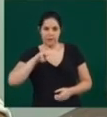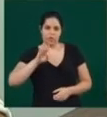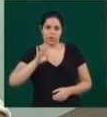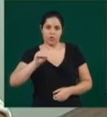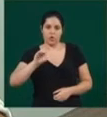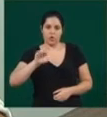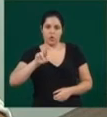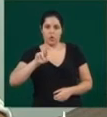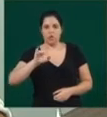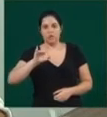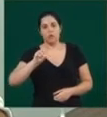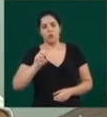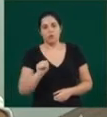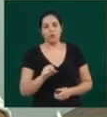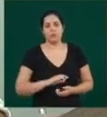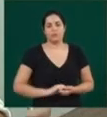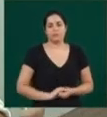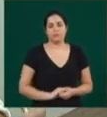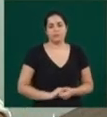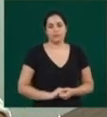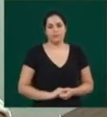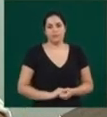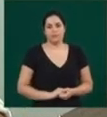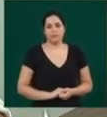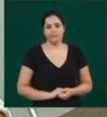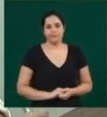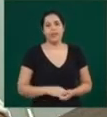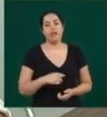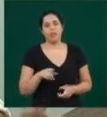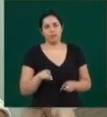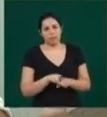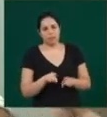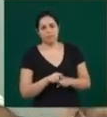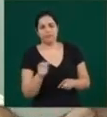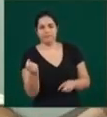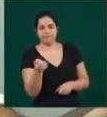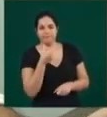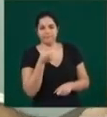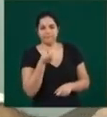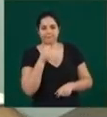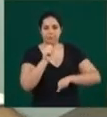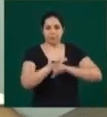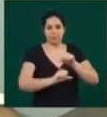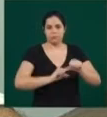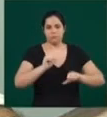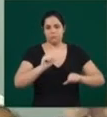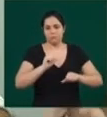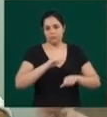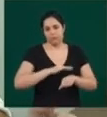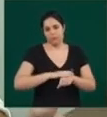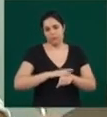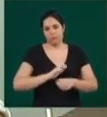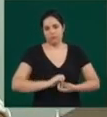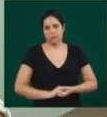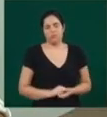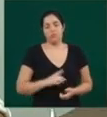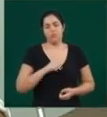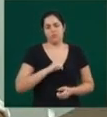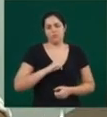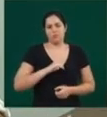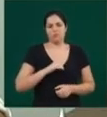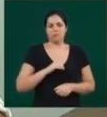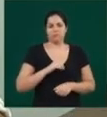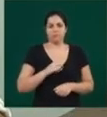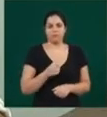corticoide. E, principalmente, para as medicações que nós chamamos de modificadoras de doença. Então, nós temos medicações